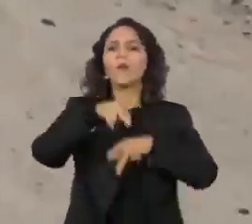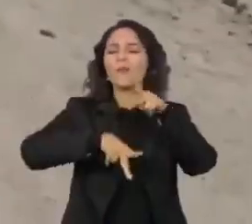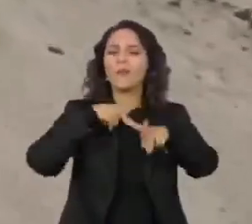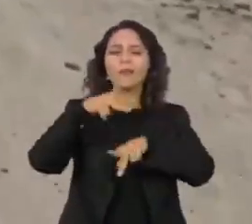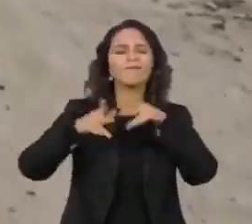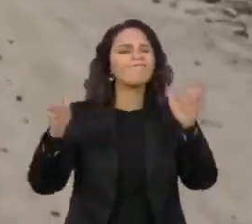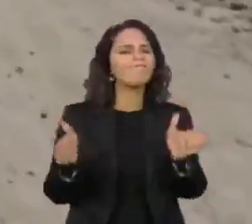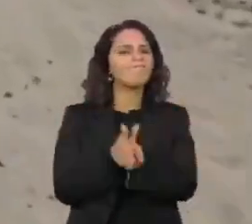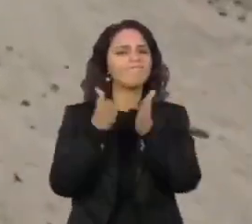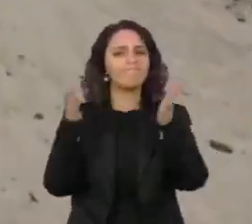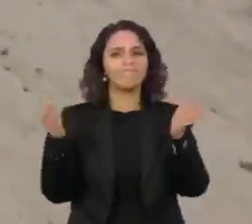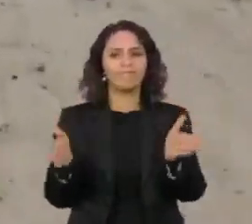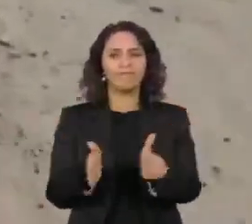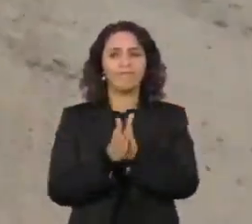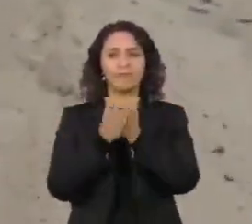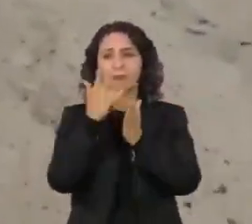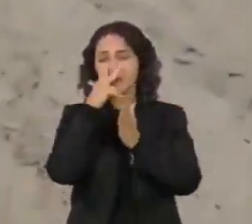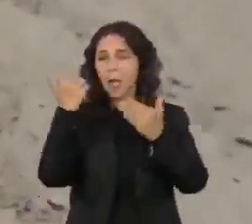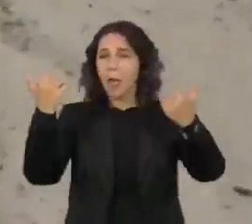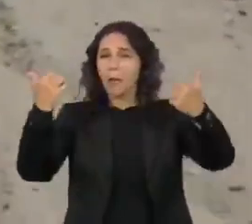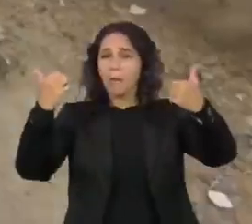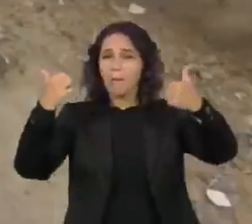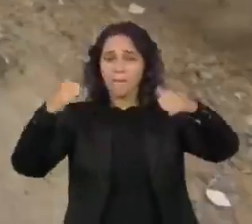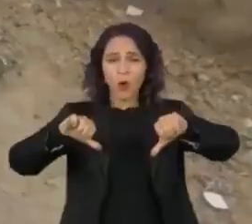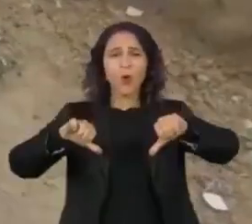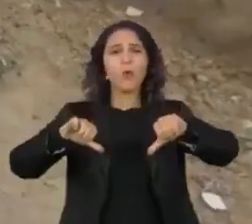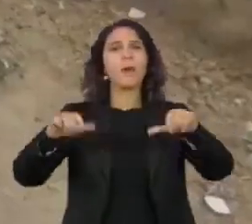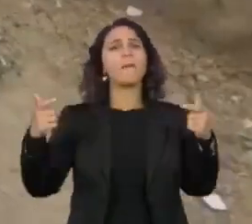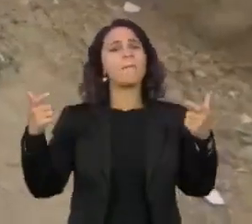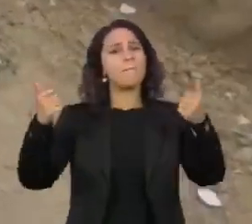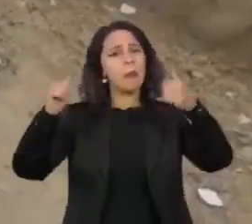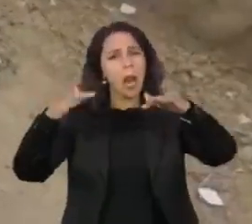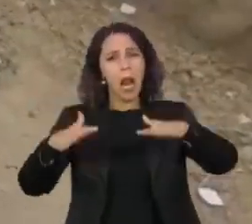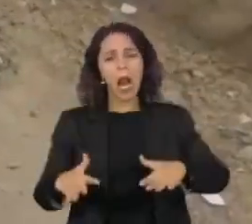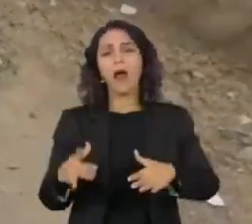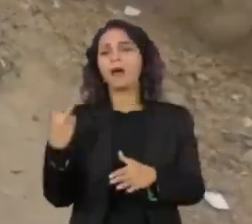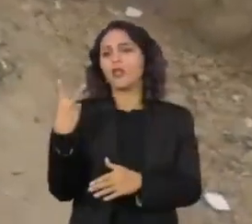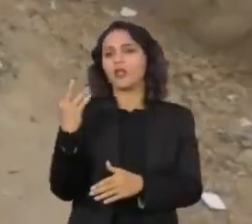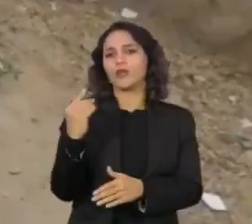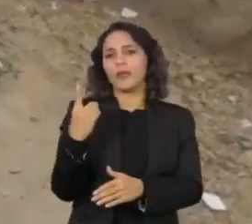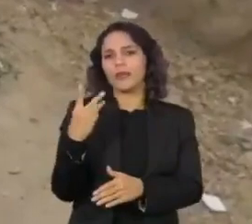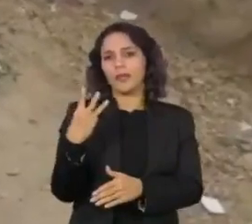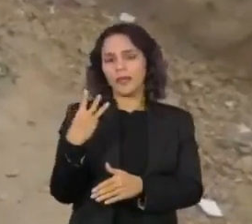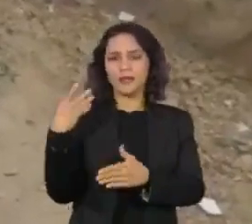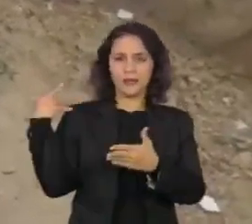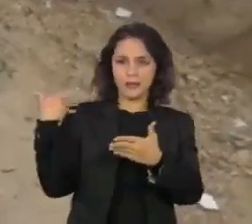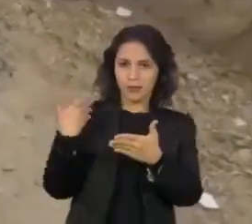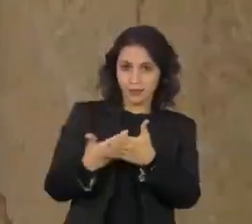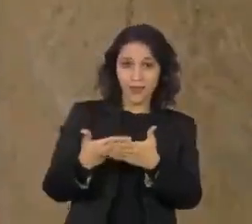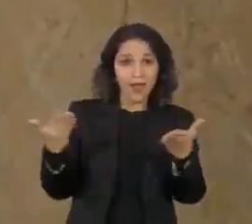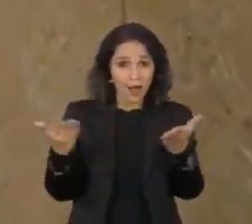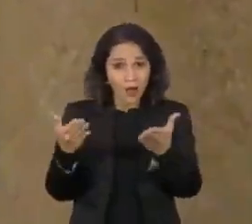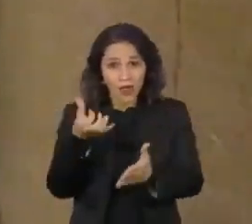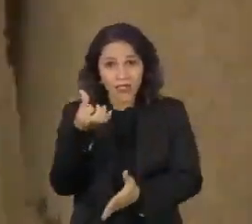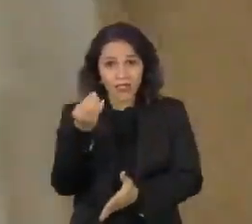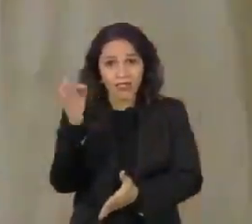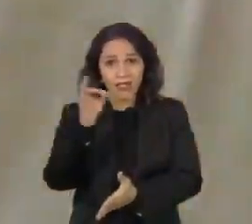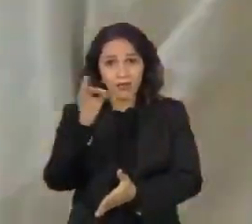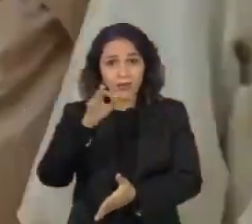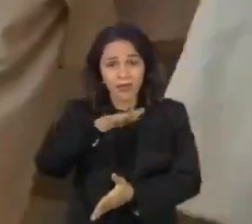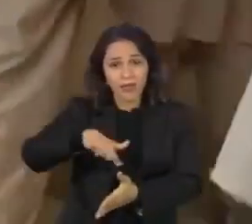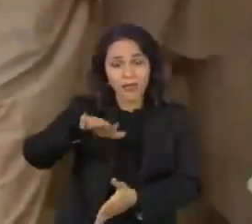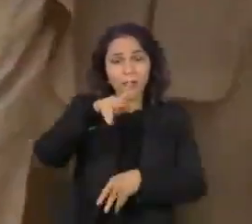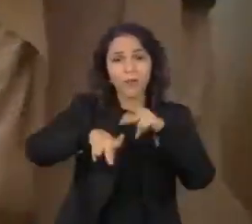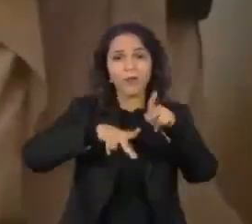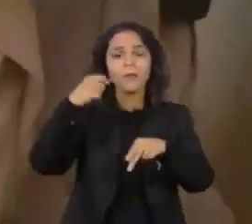pobreza a situação se deteriorou rapidamente a partir de 2013 hoje sessenta por cento dos afegãos